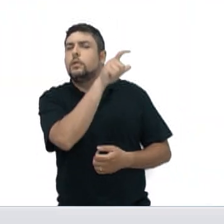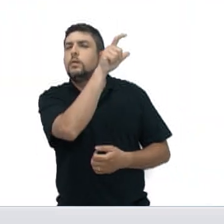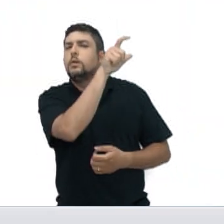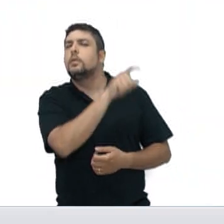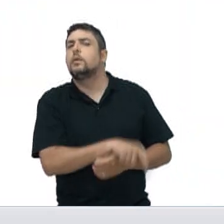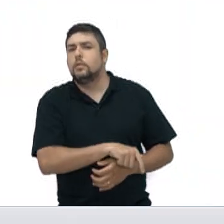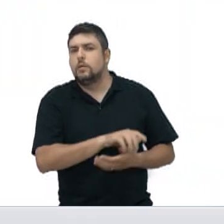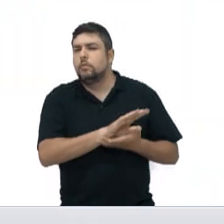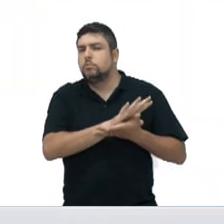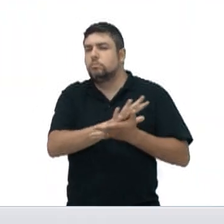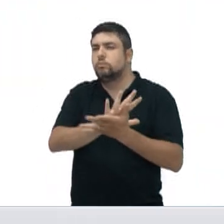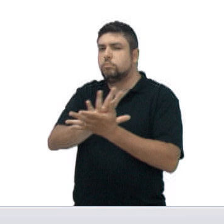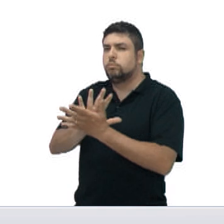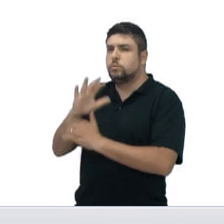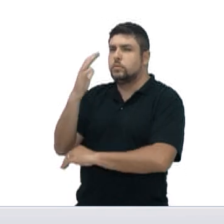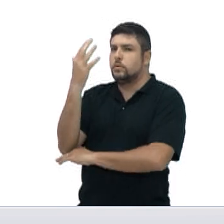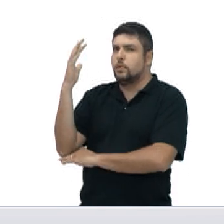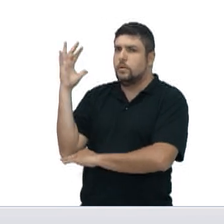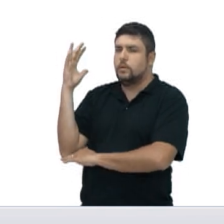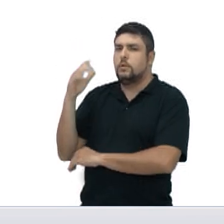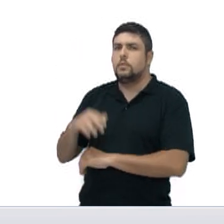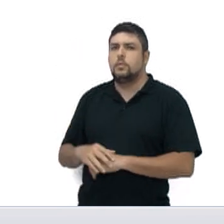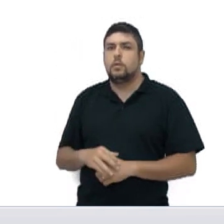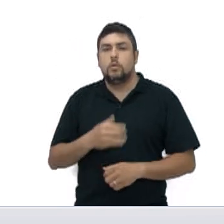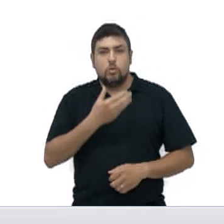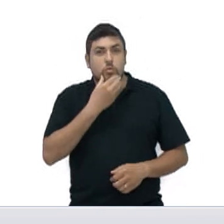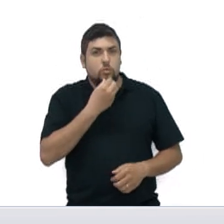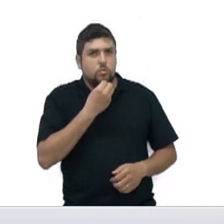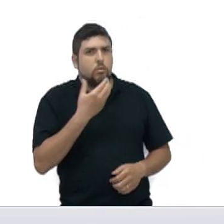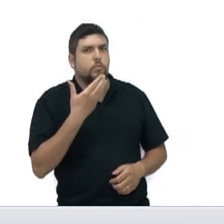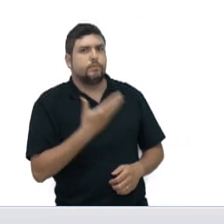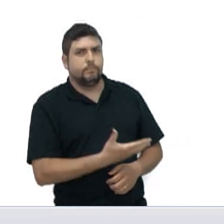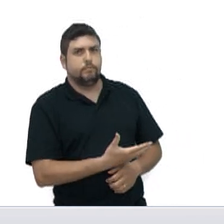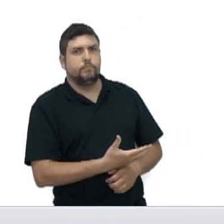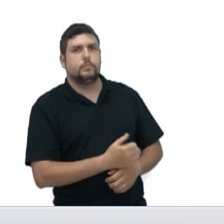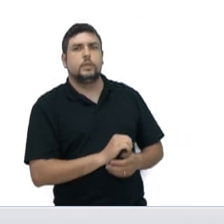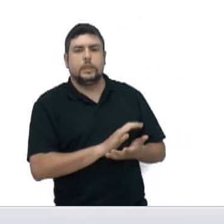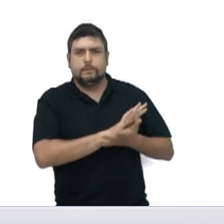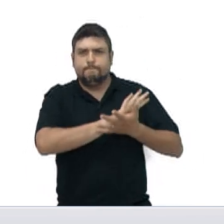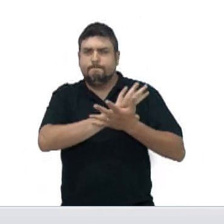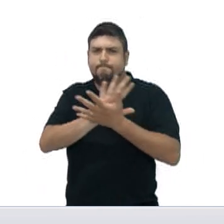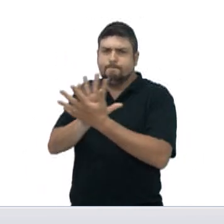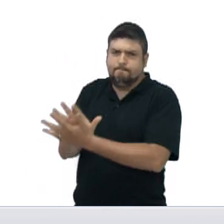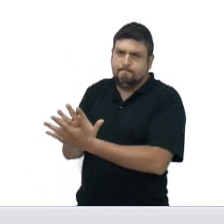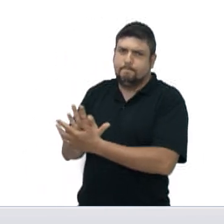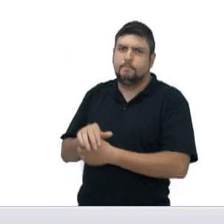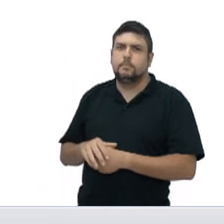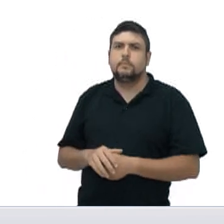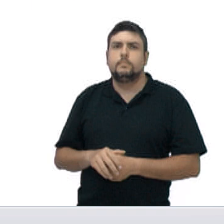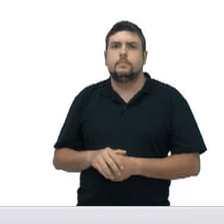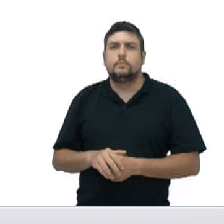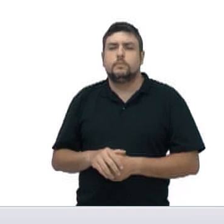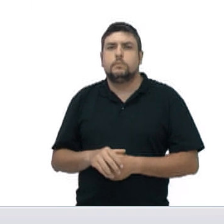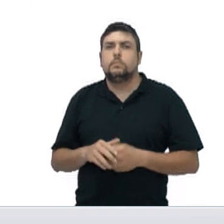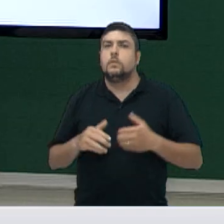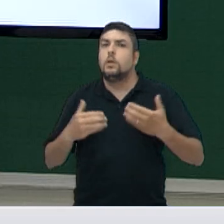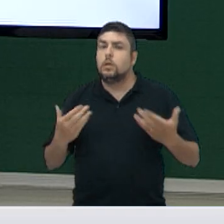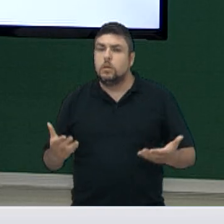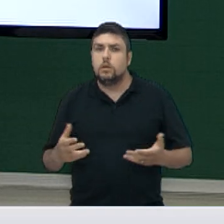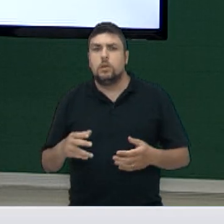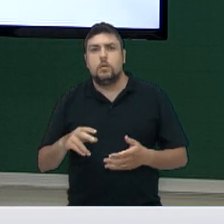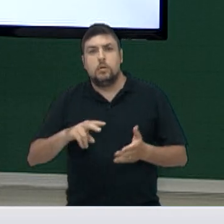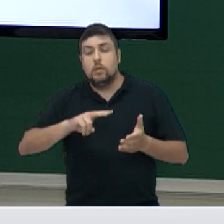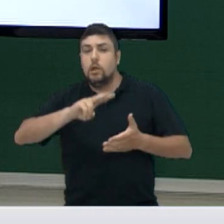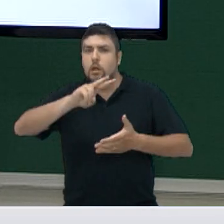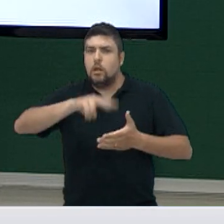tudo isso na natureza? O homem está provocando essa extinção. E quando nós lermos por aí o homem,